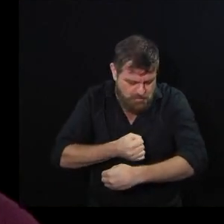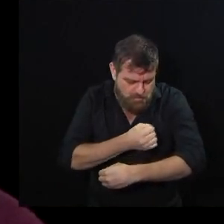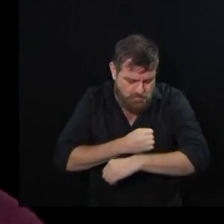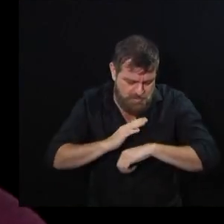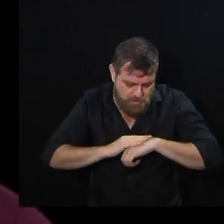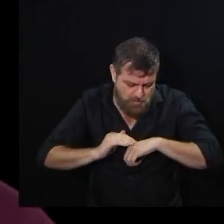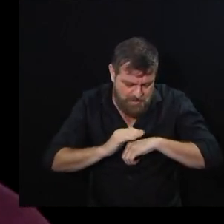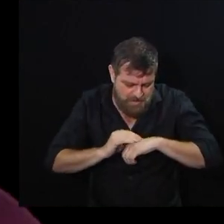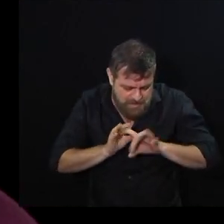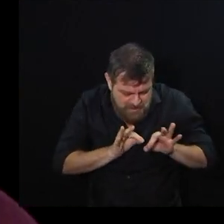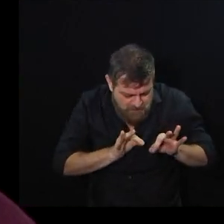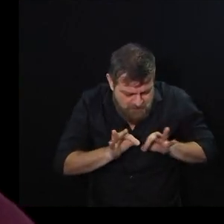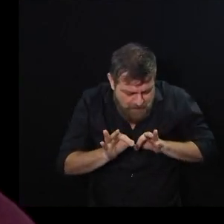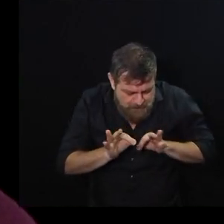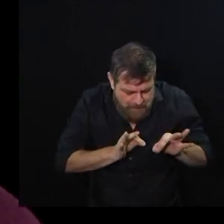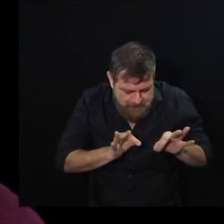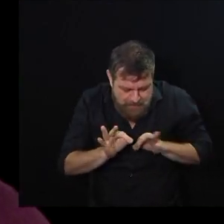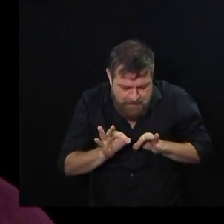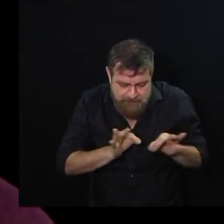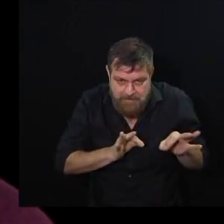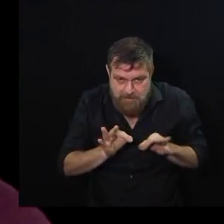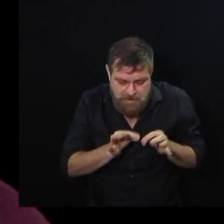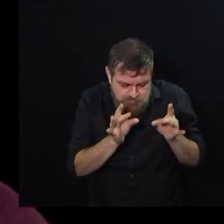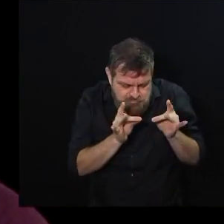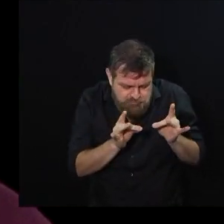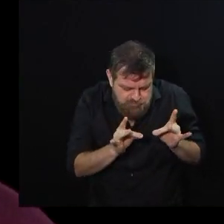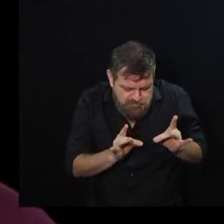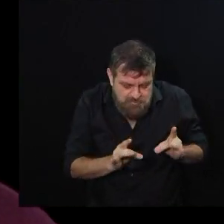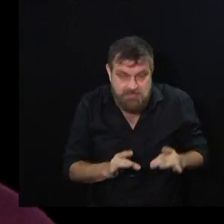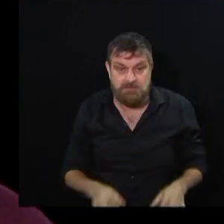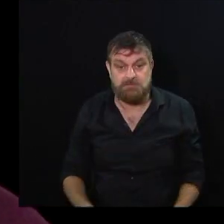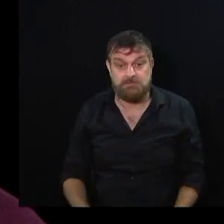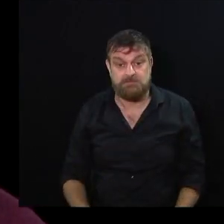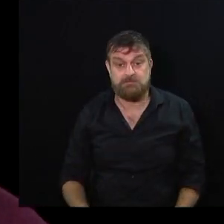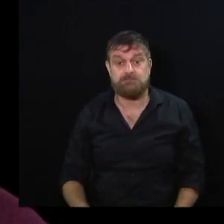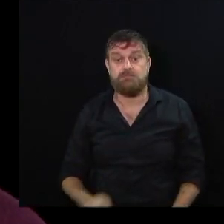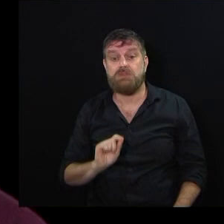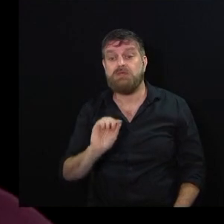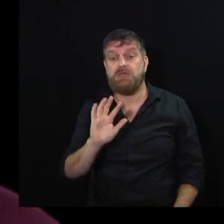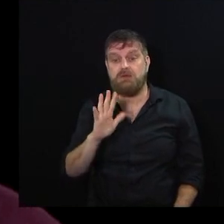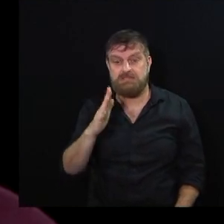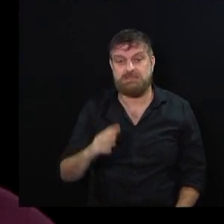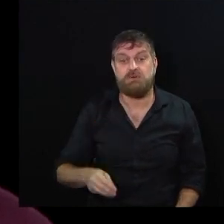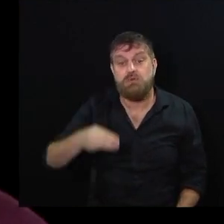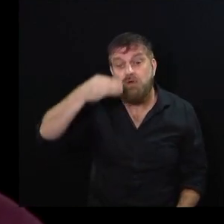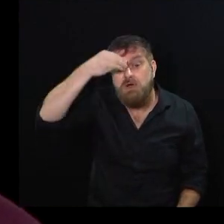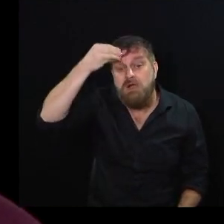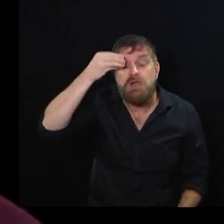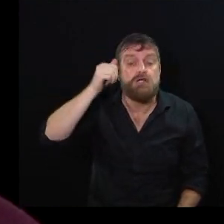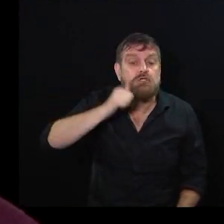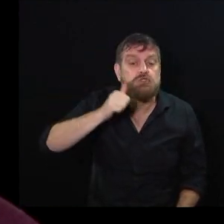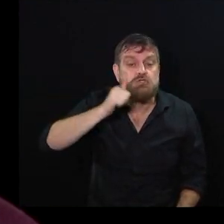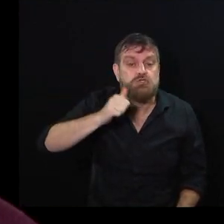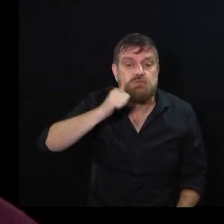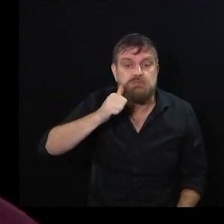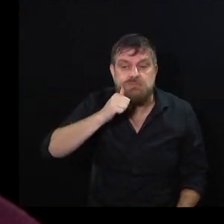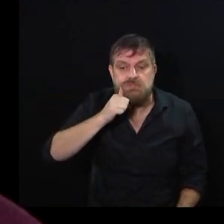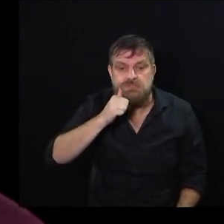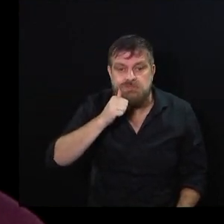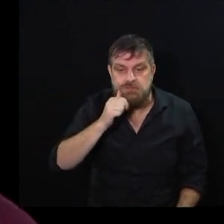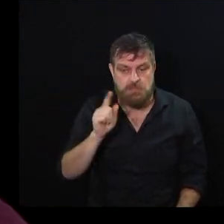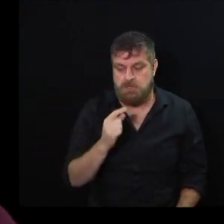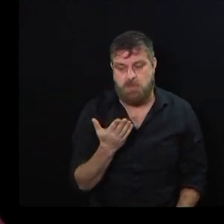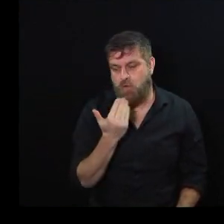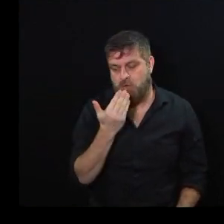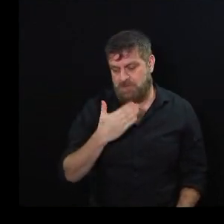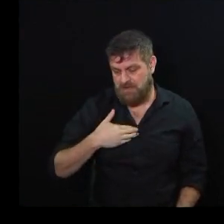que eu vou fazer, eu sou muito asseada. E aí eu tenho uma sobrinha, que essa sobrinha minha não comia minha comida.